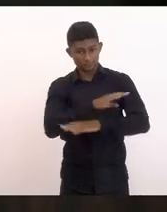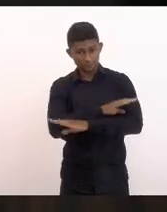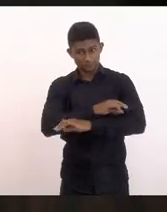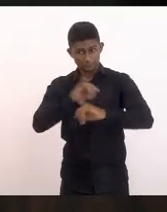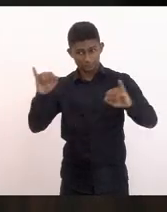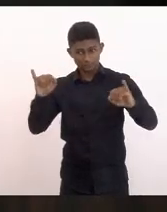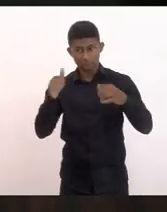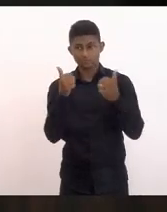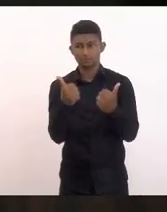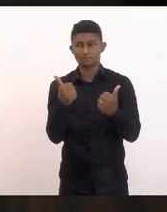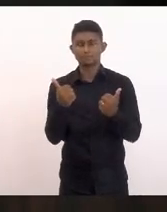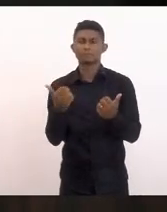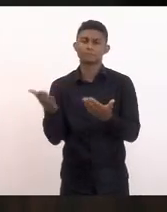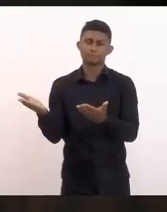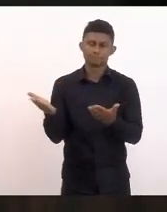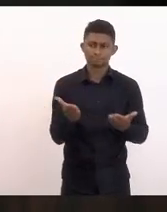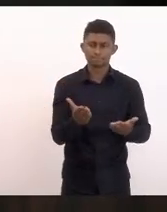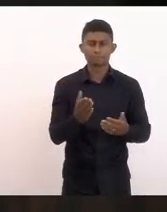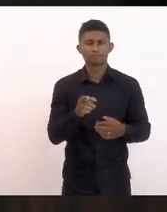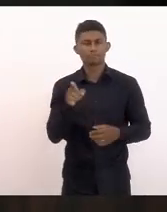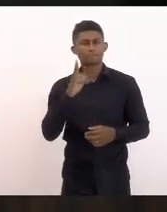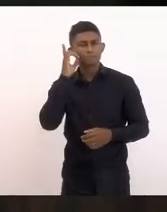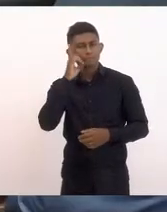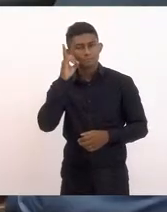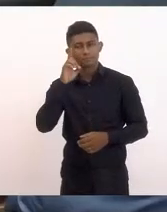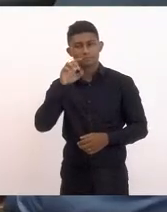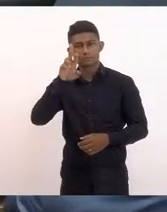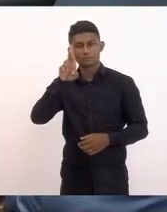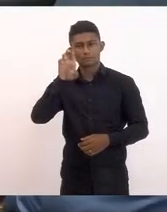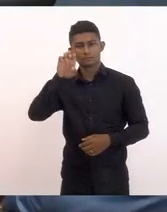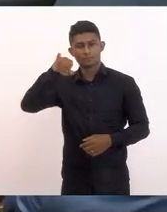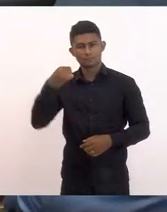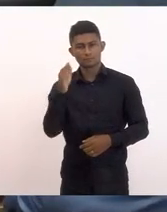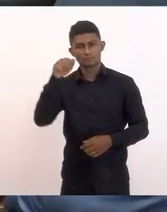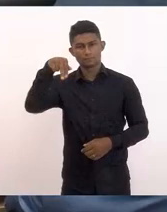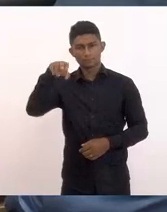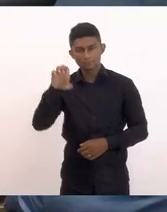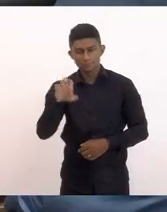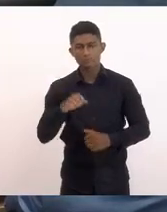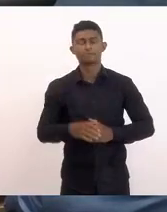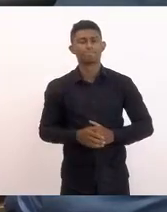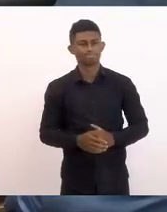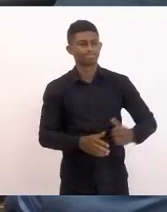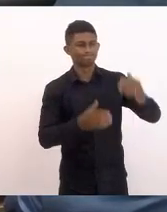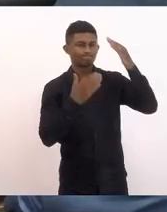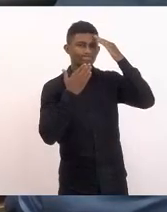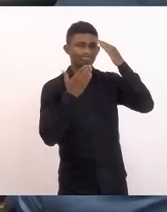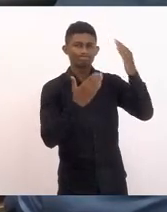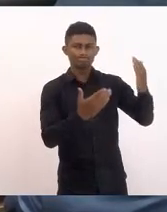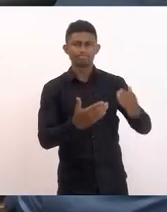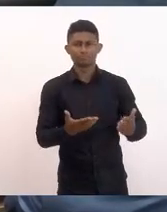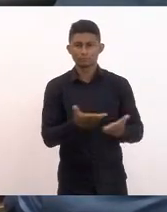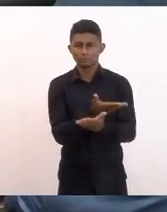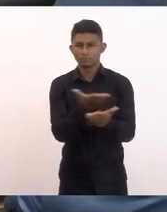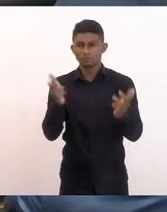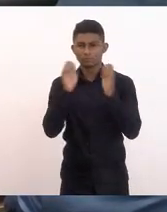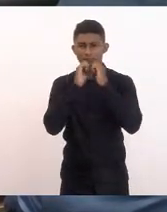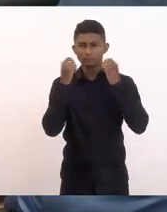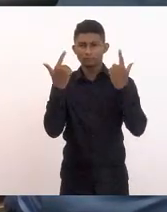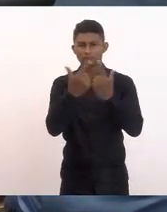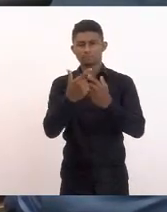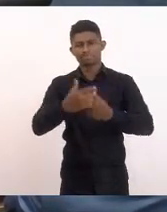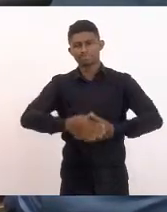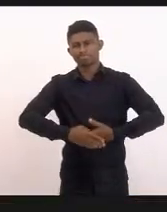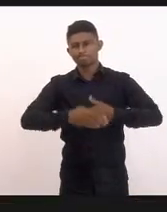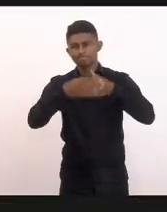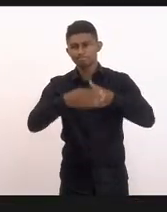Por favor, com a palavra, deputada enfermeira Rejane. Muito obrigado, presidente. Saudando toda a LERJ,